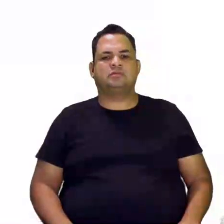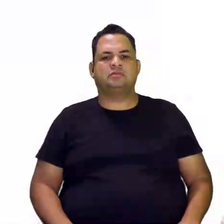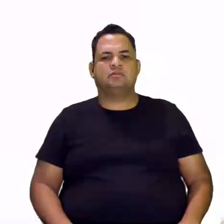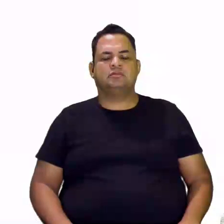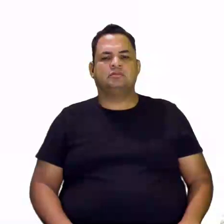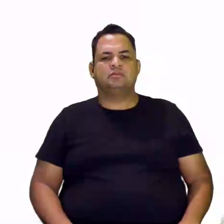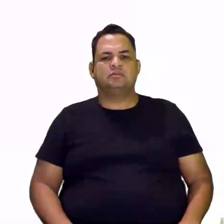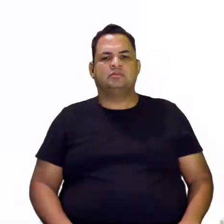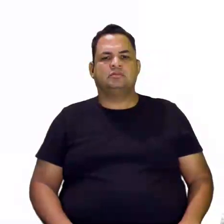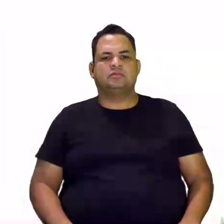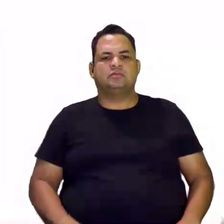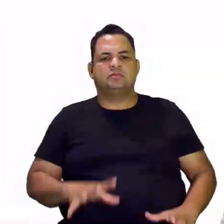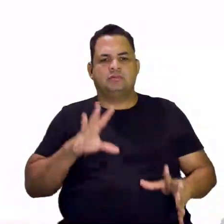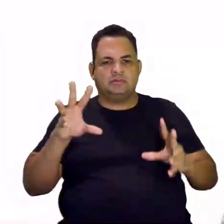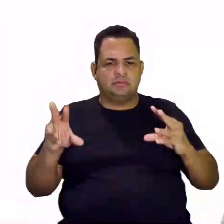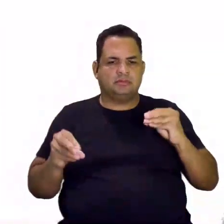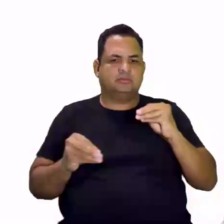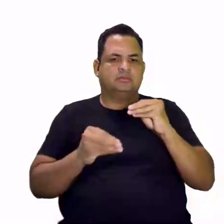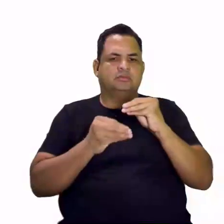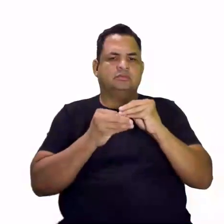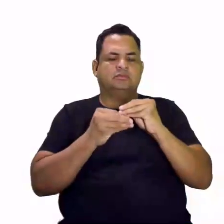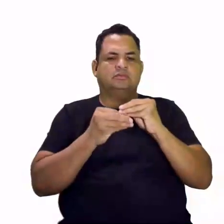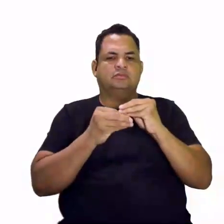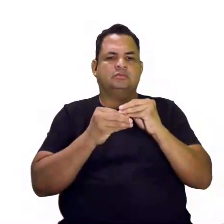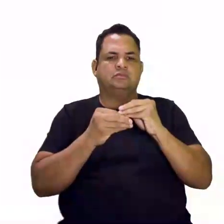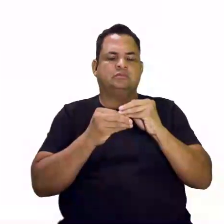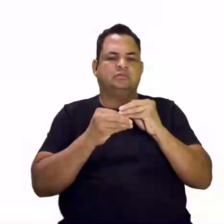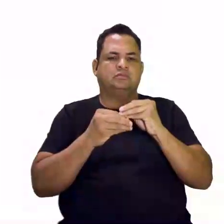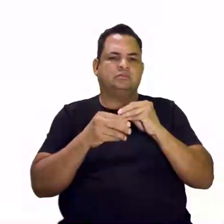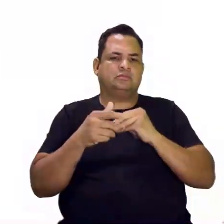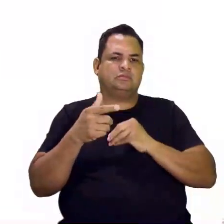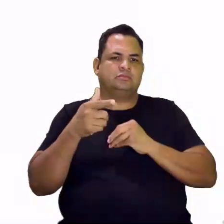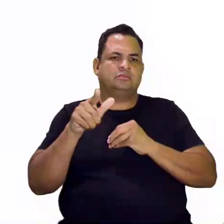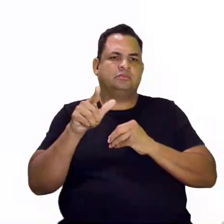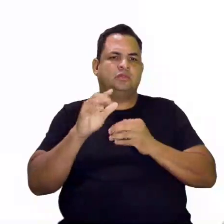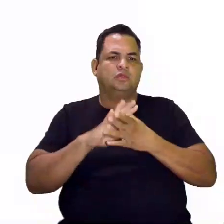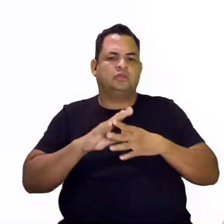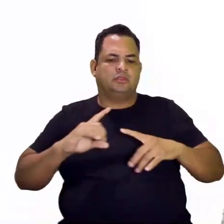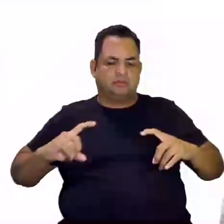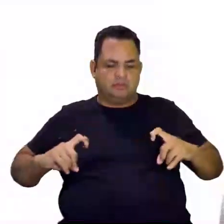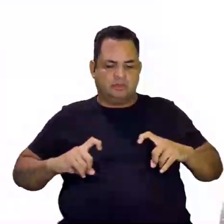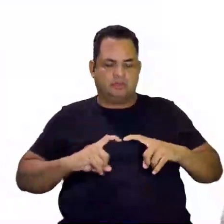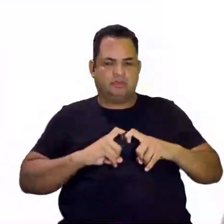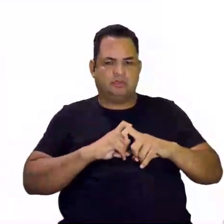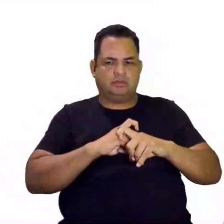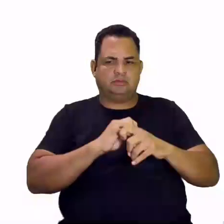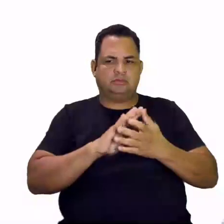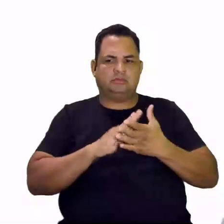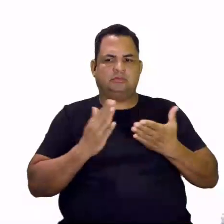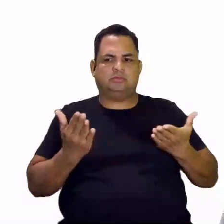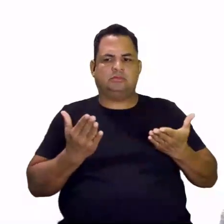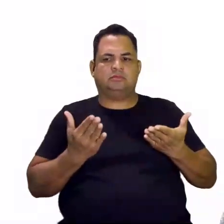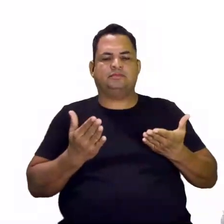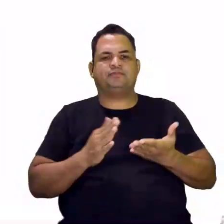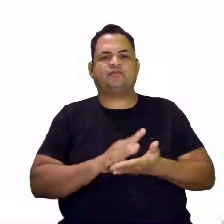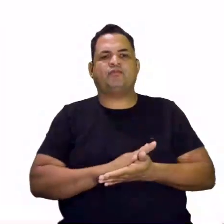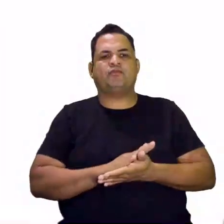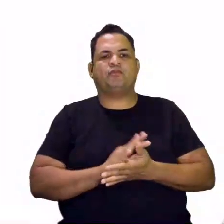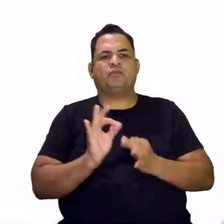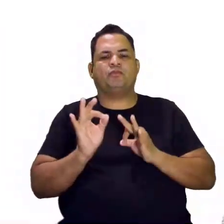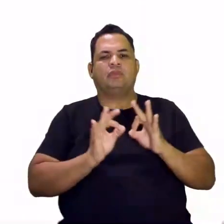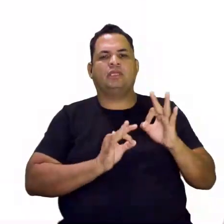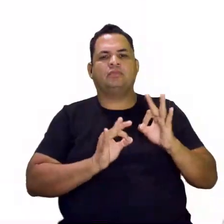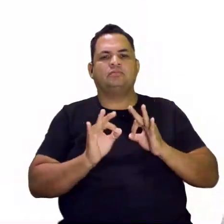obteve a incorporação de uma outra bactéria. Só que essa bactéria que